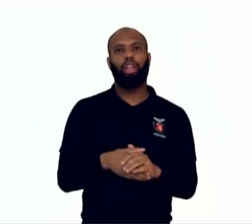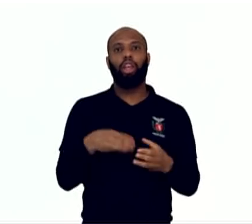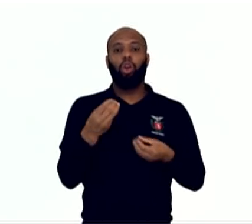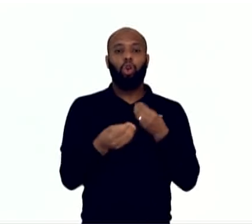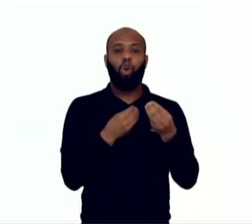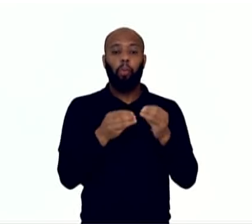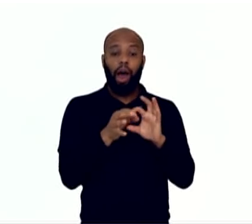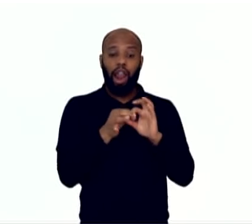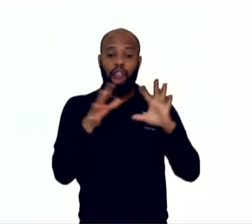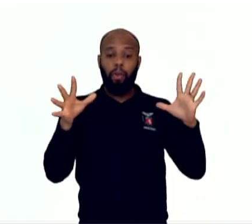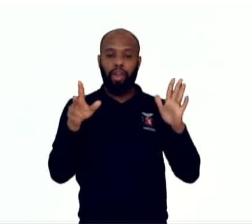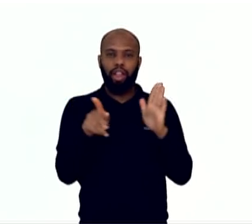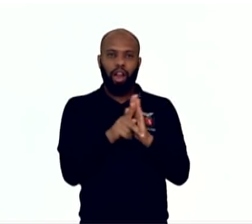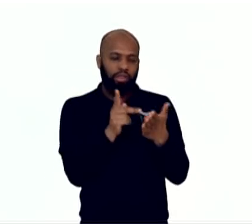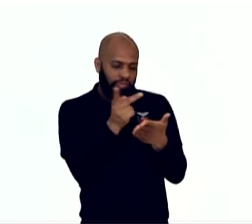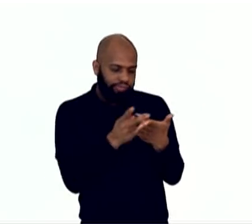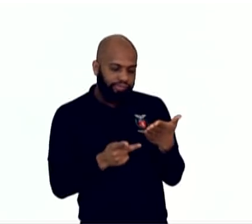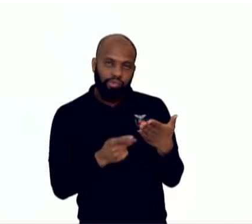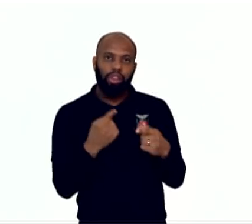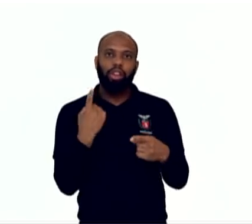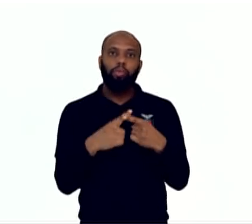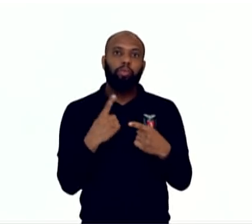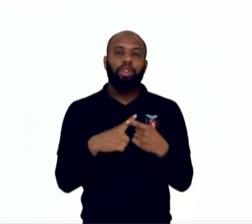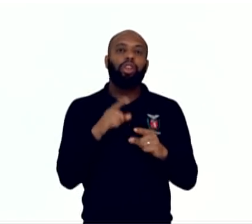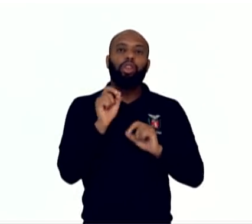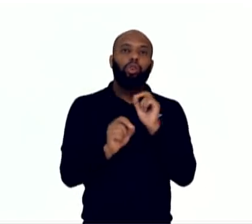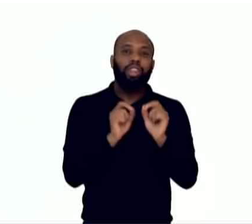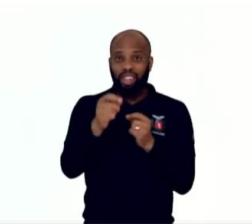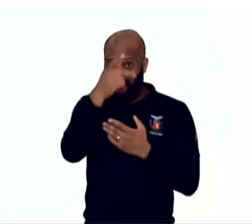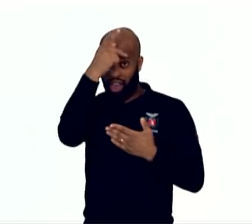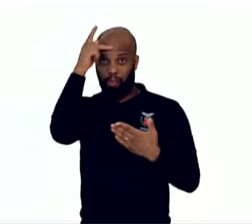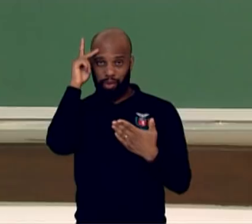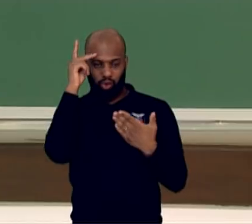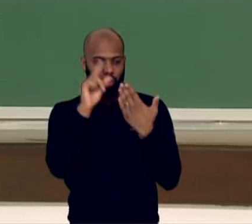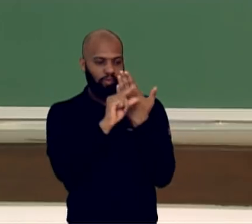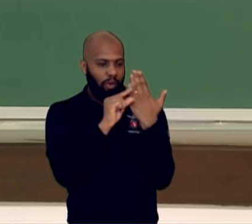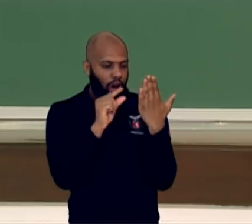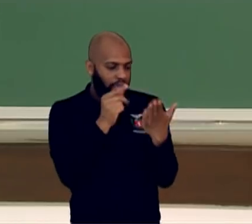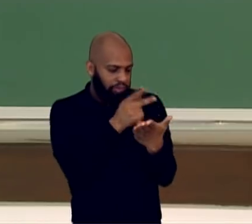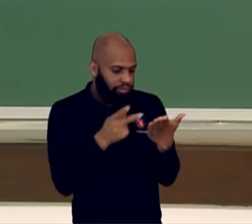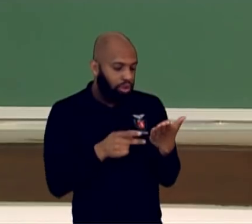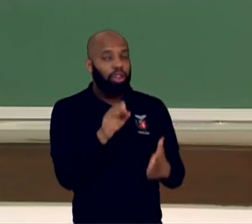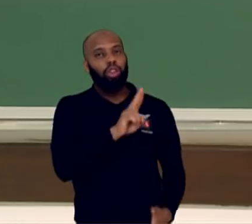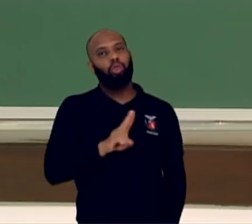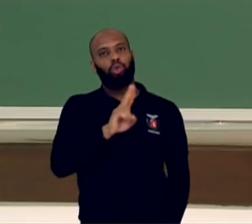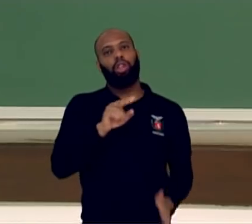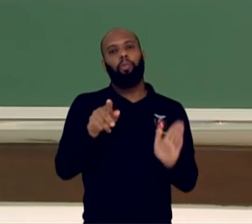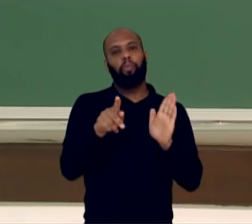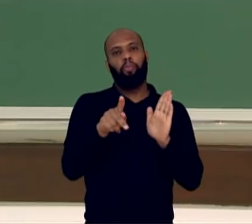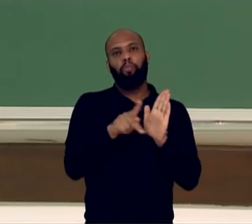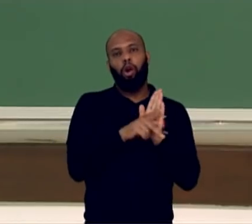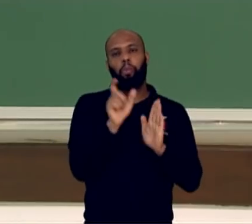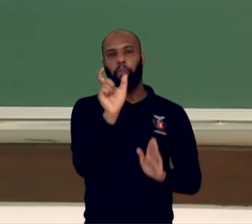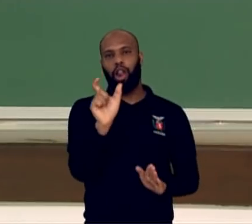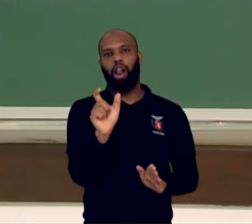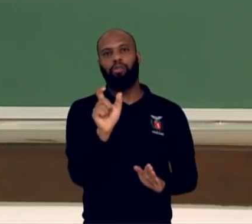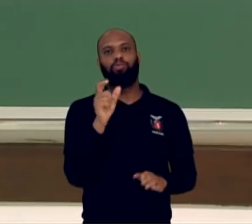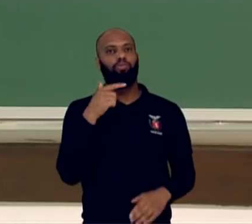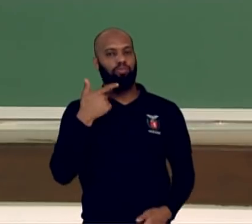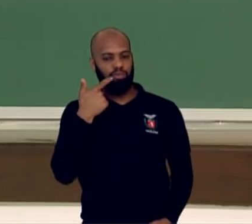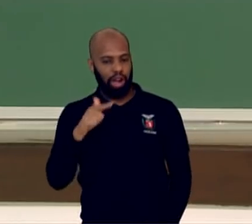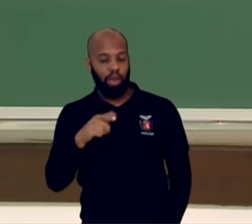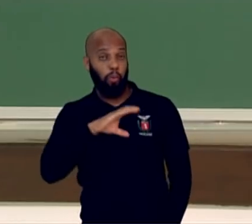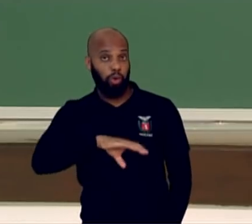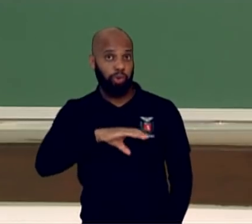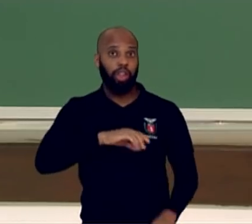poética, que é a liberdade que o poeta tem de usar as palavras do nosso idioma. E ele pode usar palavras,